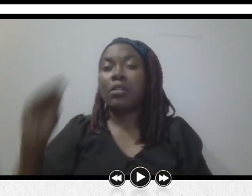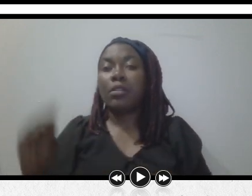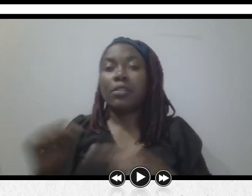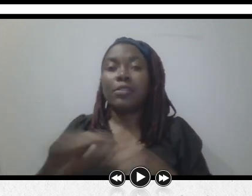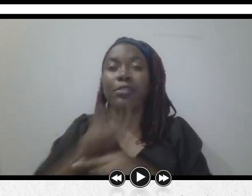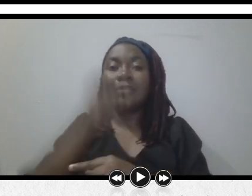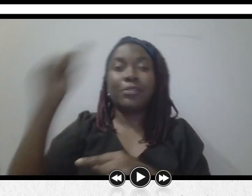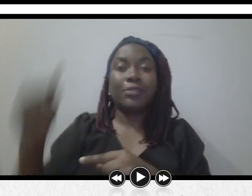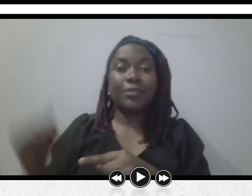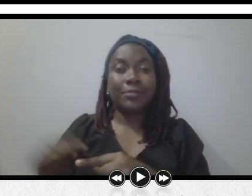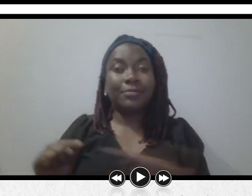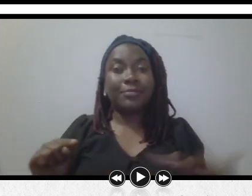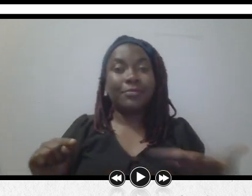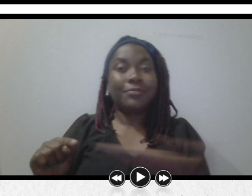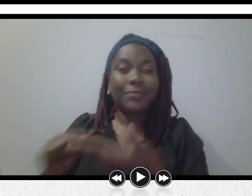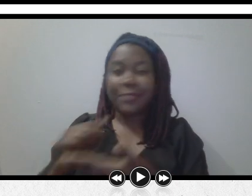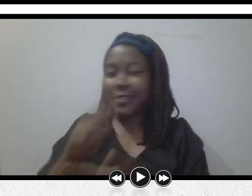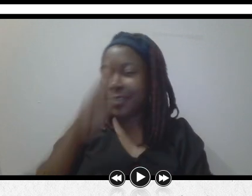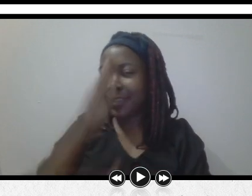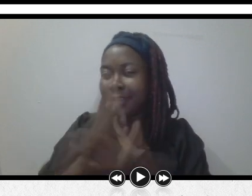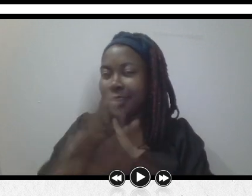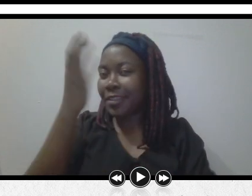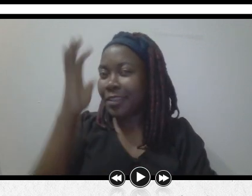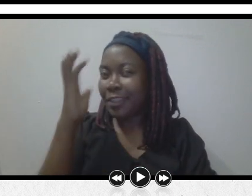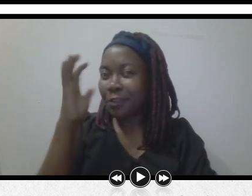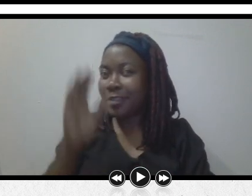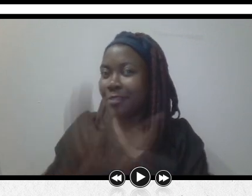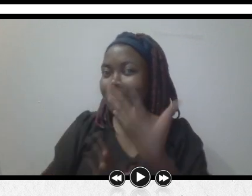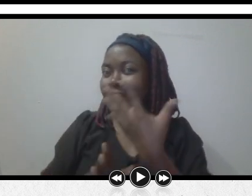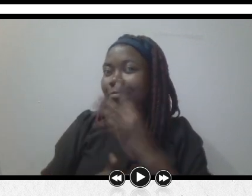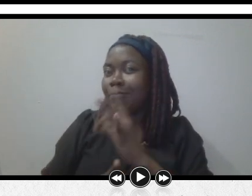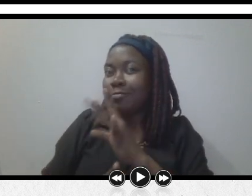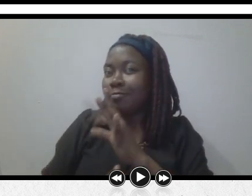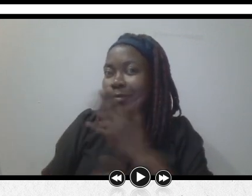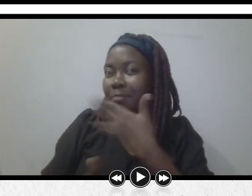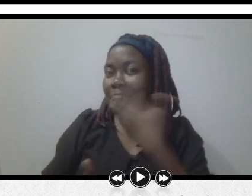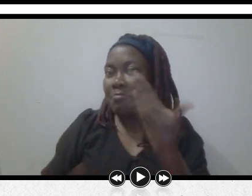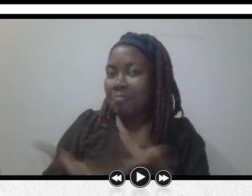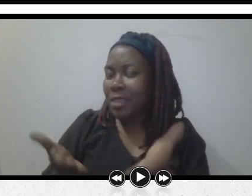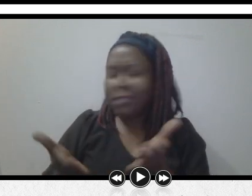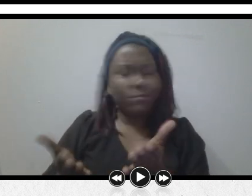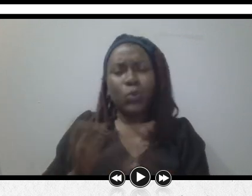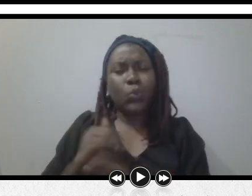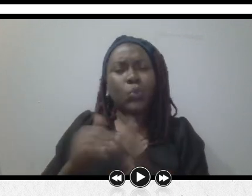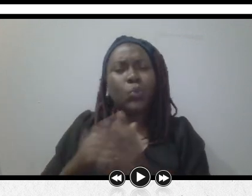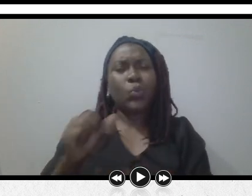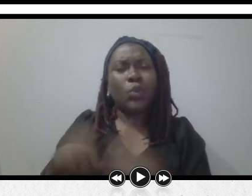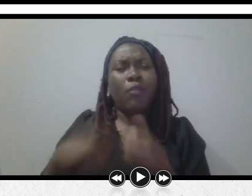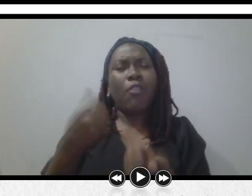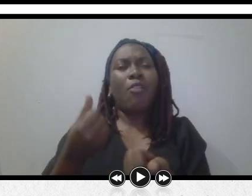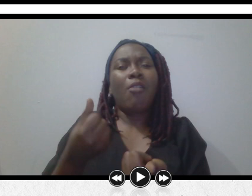é a transição do modelo linear para o modelo circular. Lavoisier diria que na natureza nada se cria, nada se